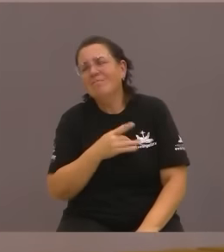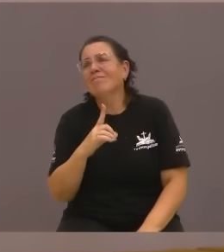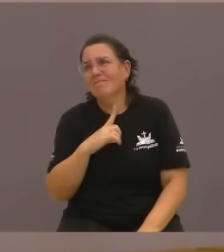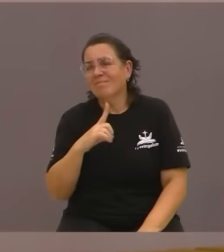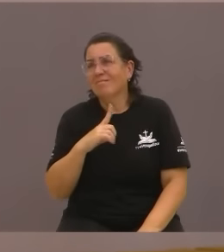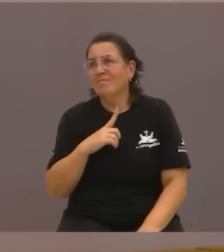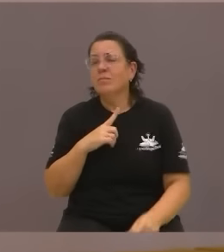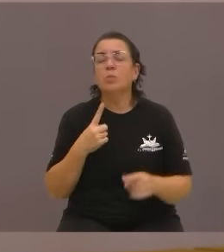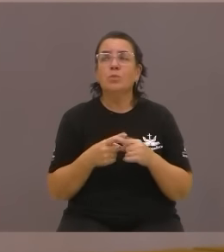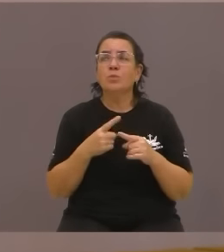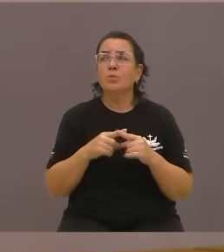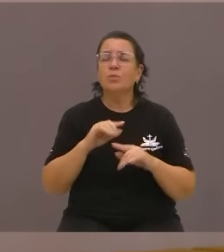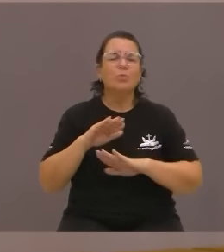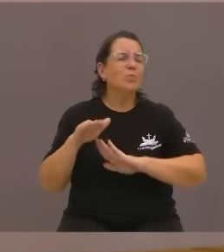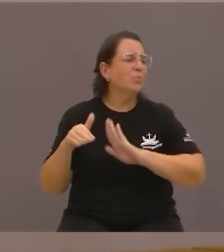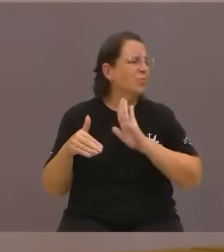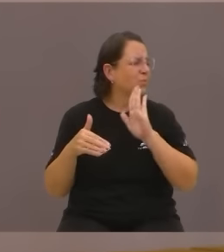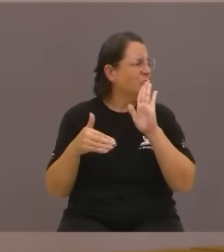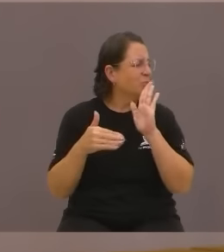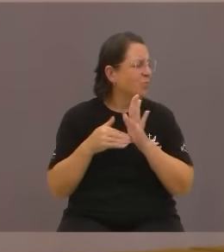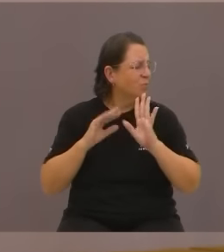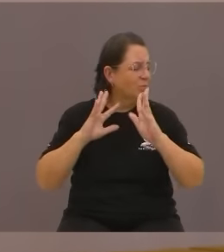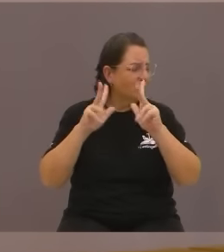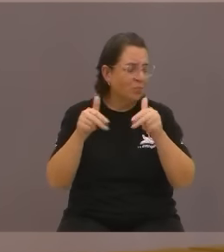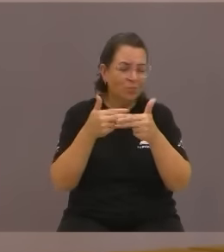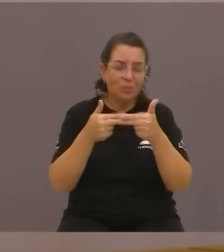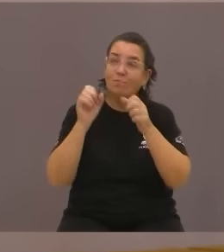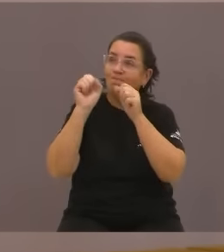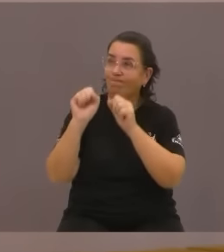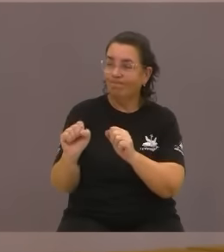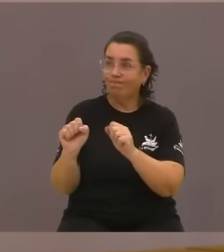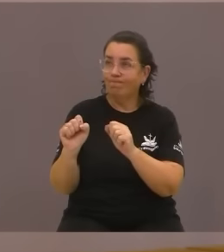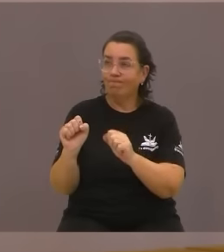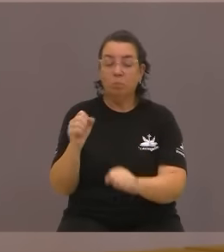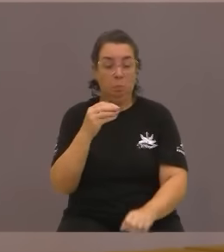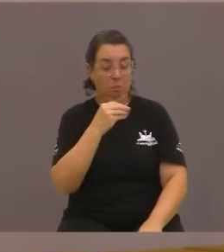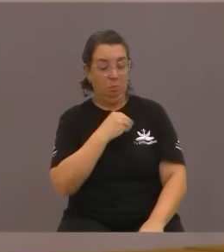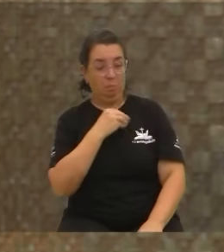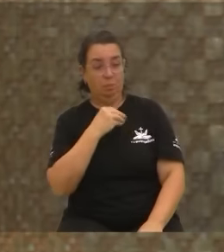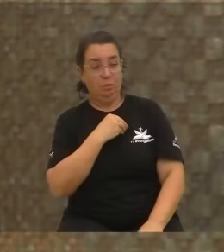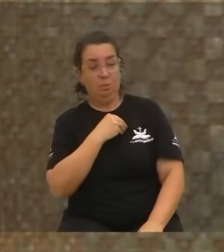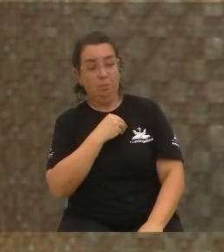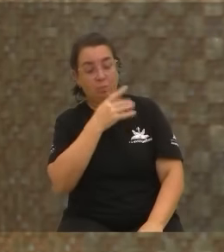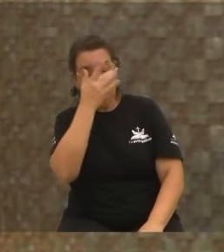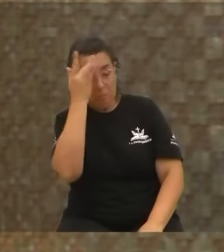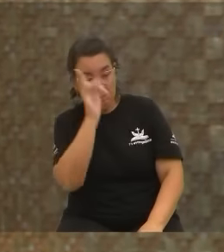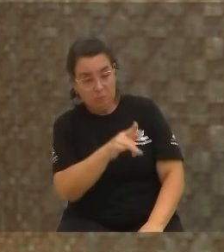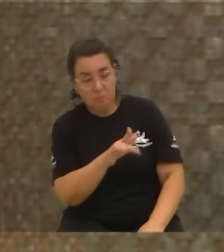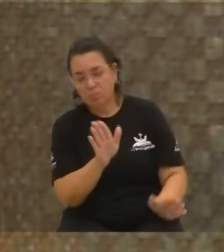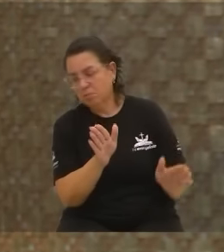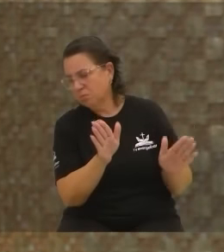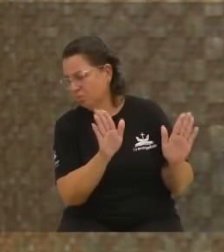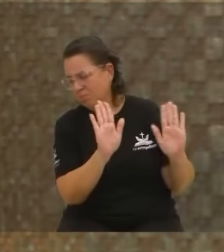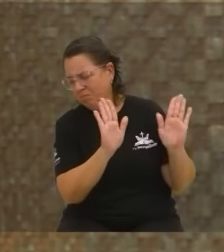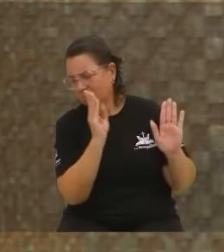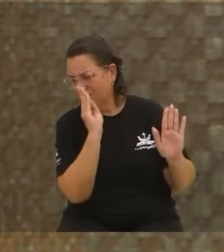porque tudo podes. Fechas os olhos aos pecados dos homens, para que se